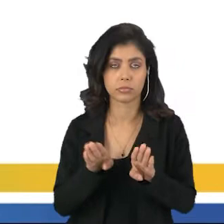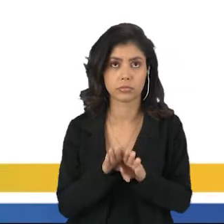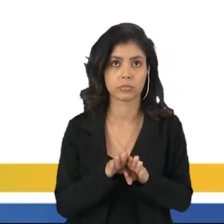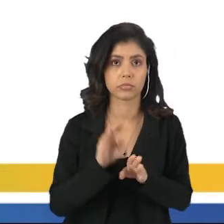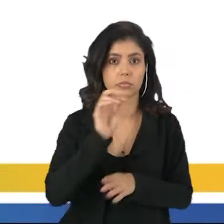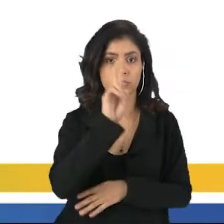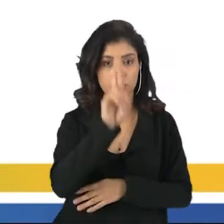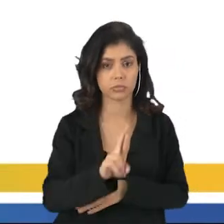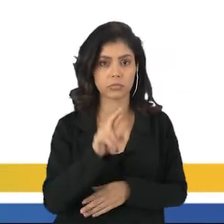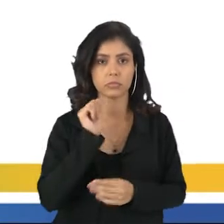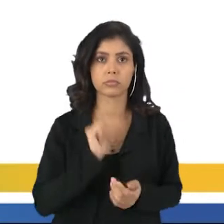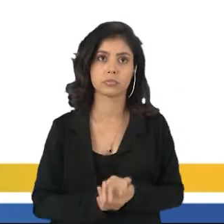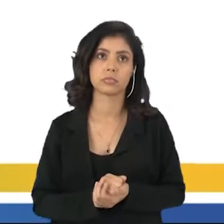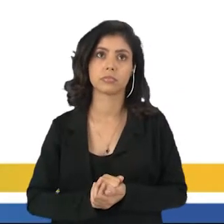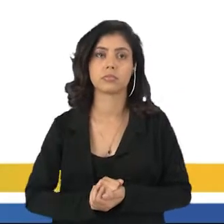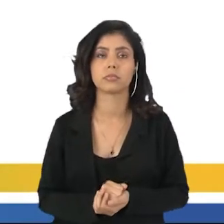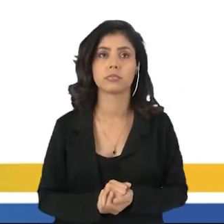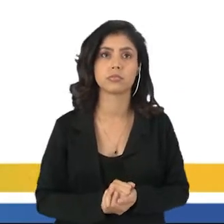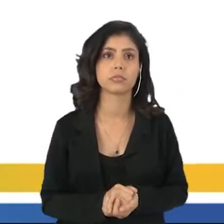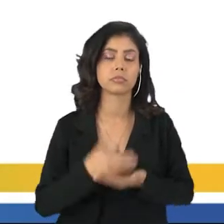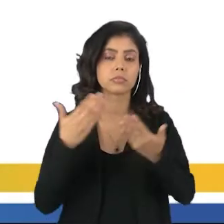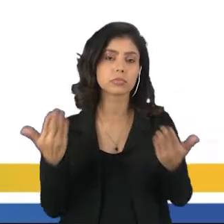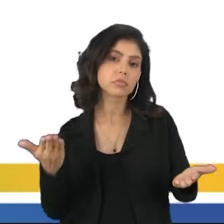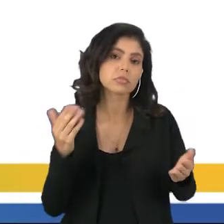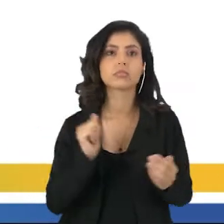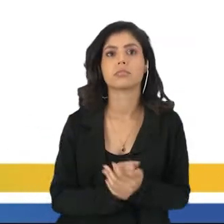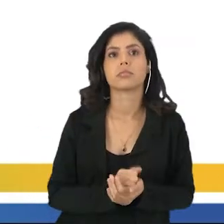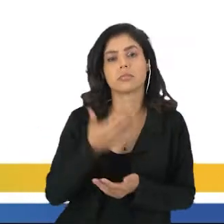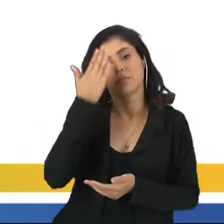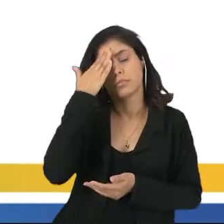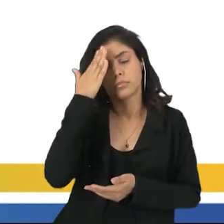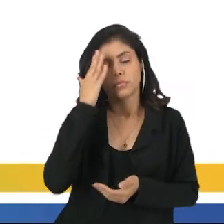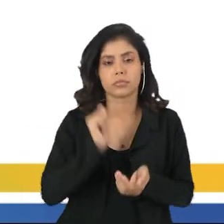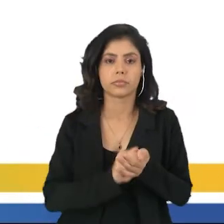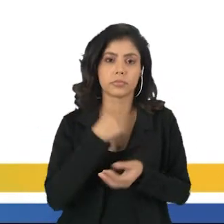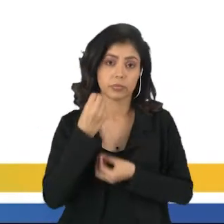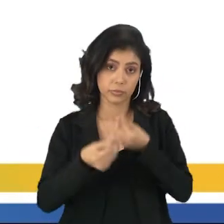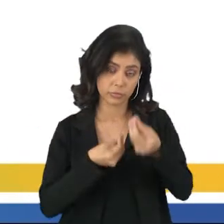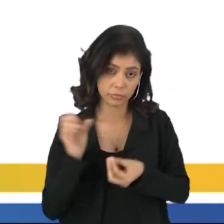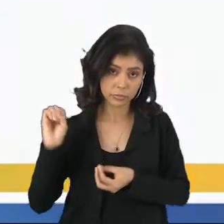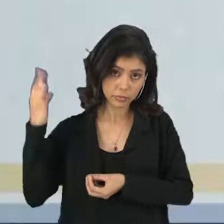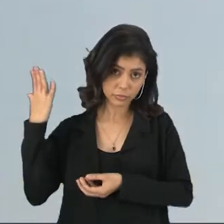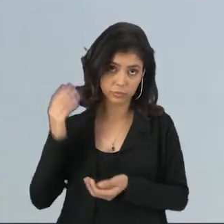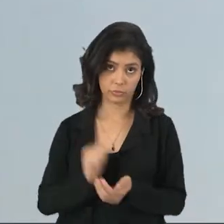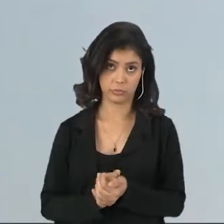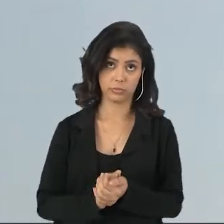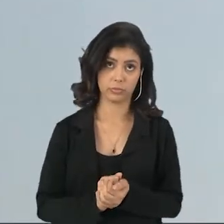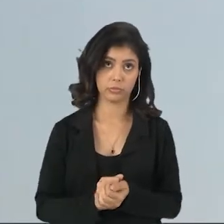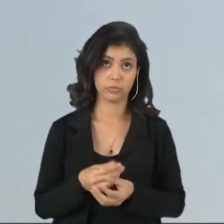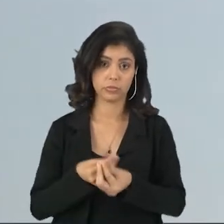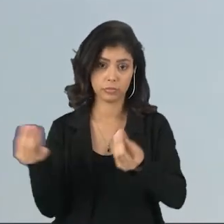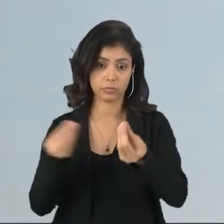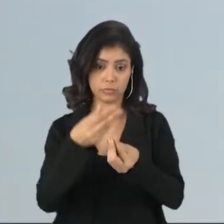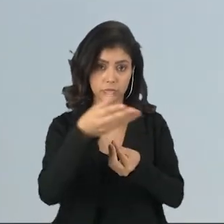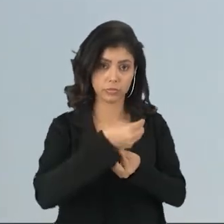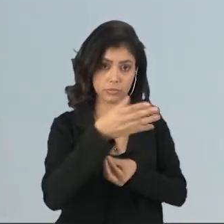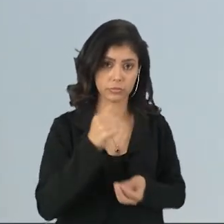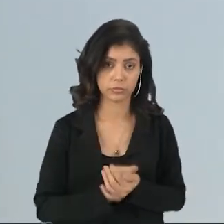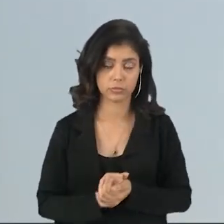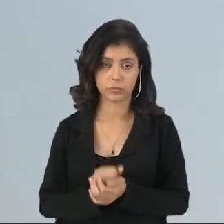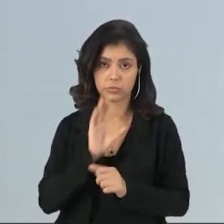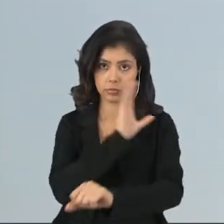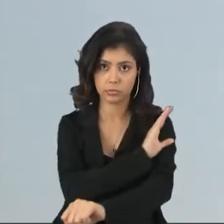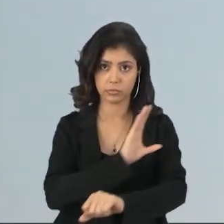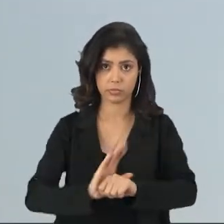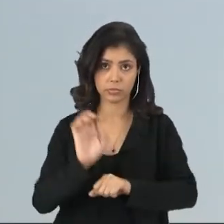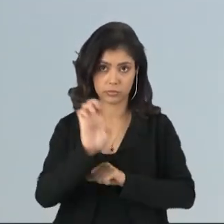da Rússia. E aí, para a gente entender como é que se deu essa disseminação da